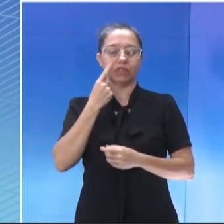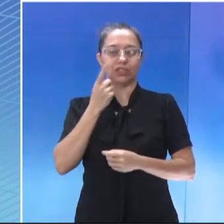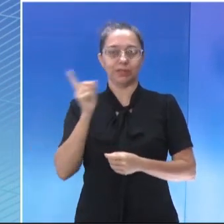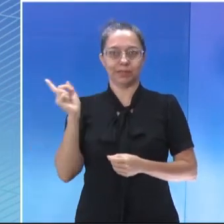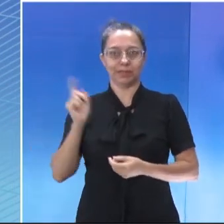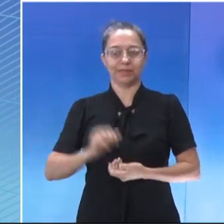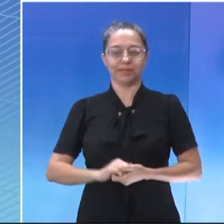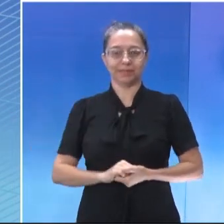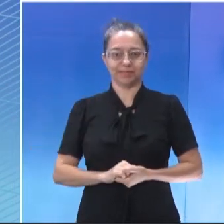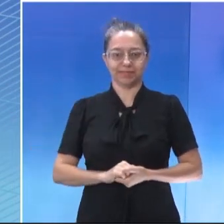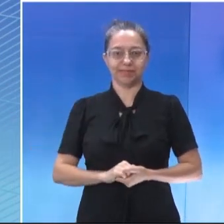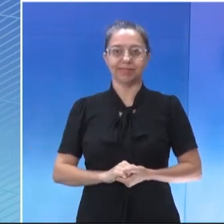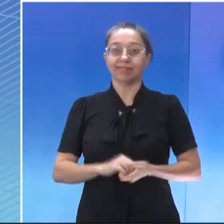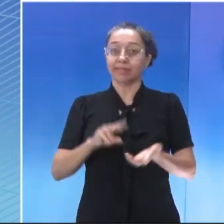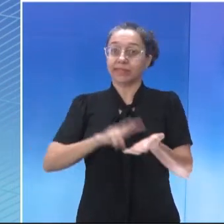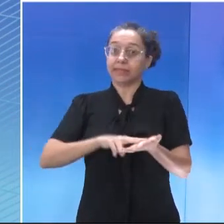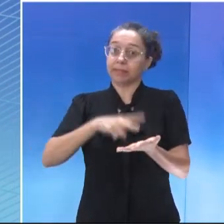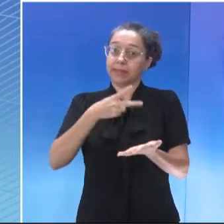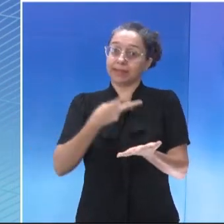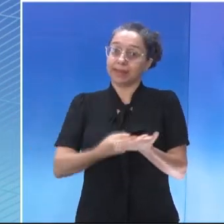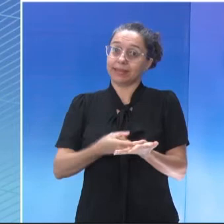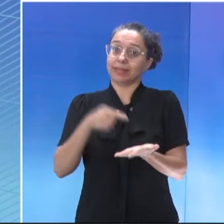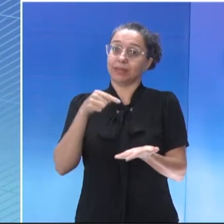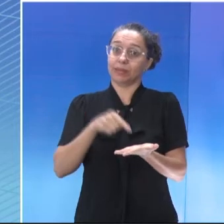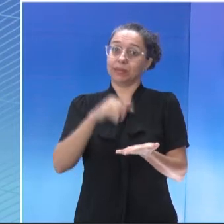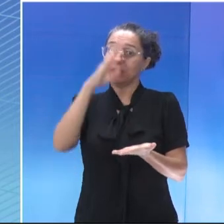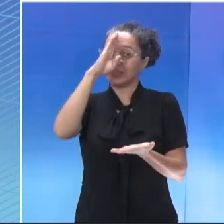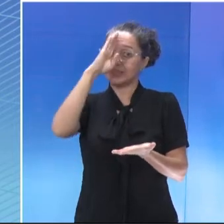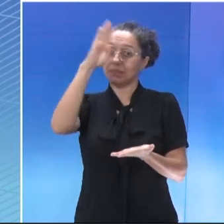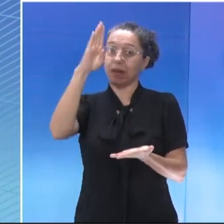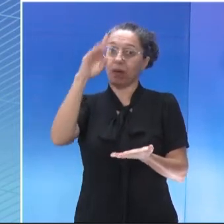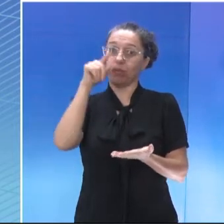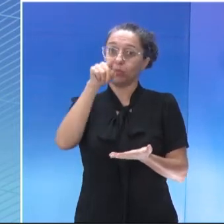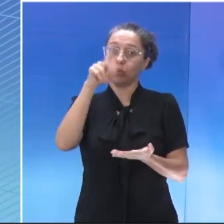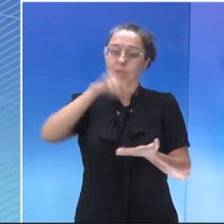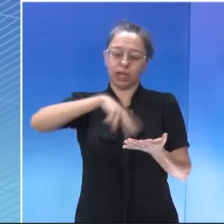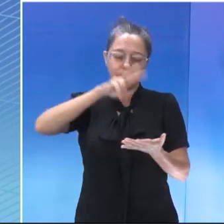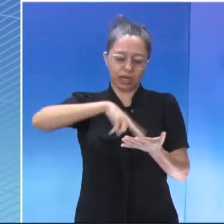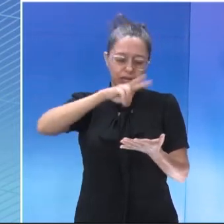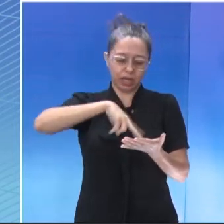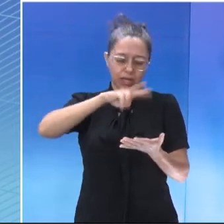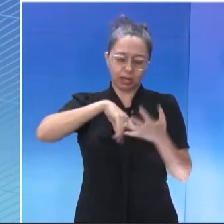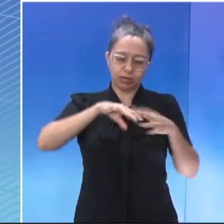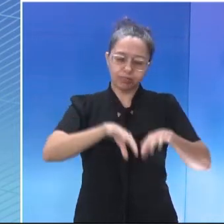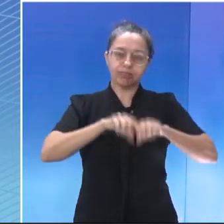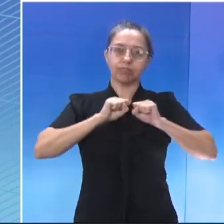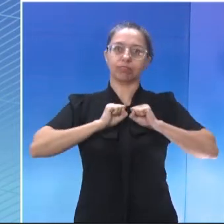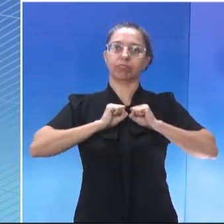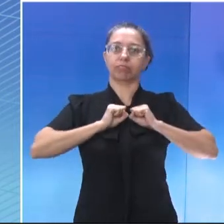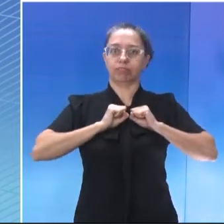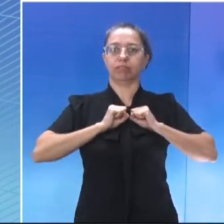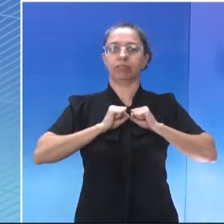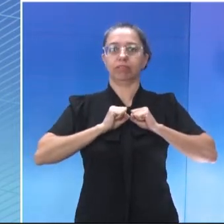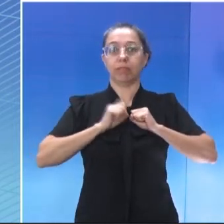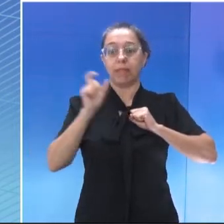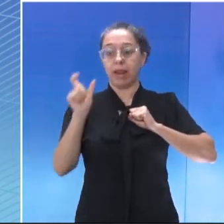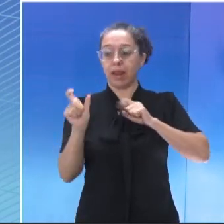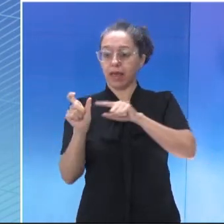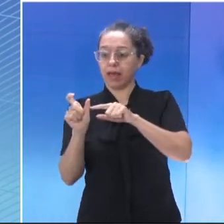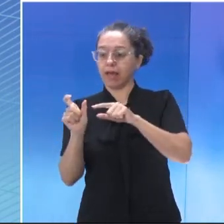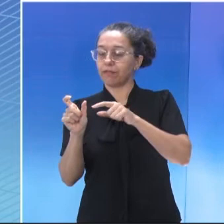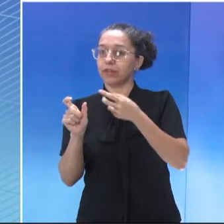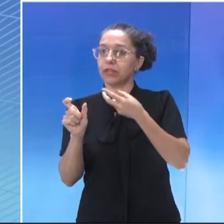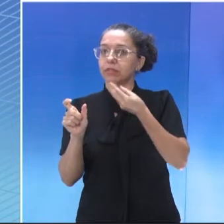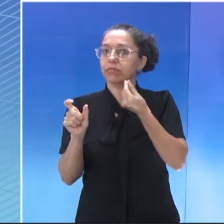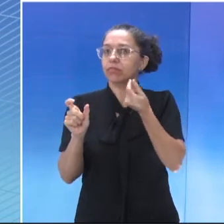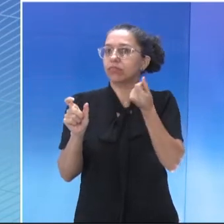Olha, interpretação de texto é crucial. Quanto mais você lê, quanto mais o seu vocabulário vai ser rico,